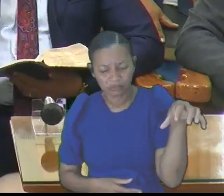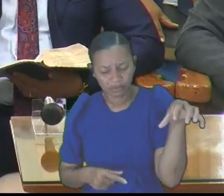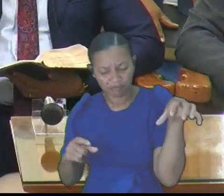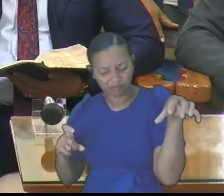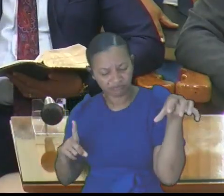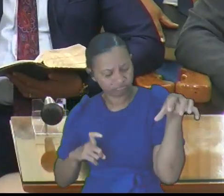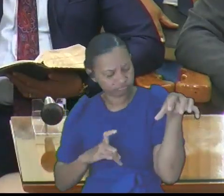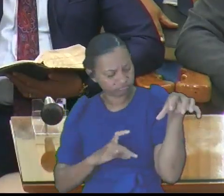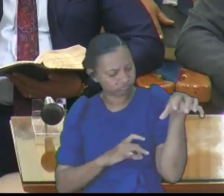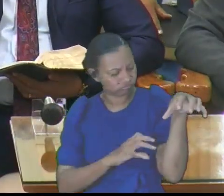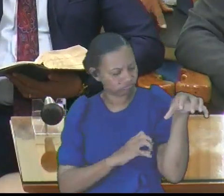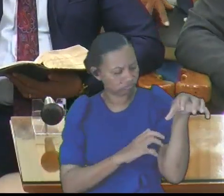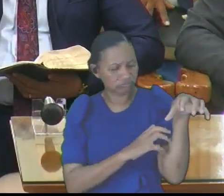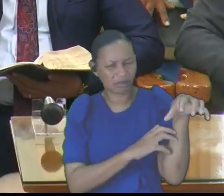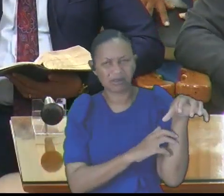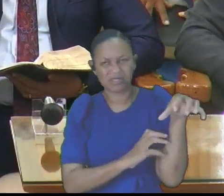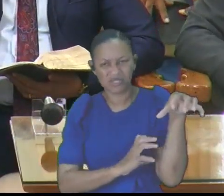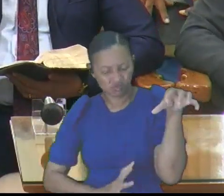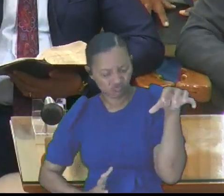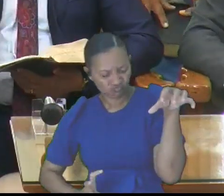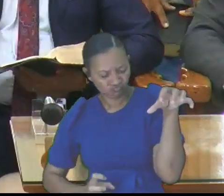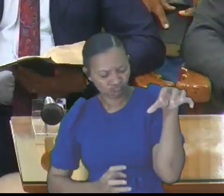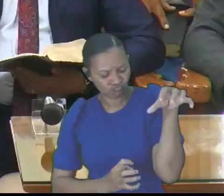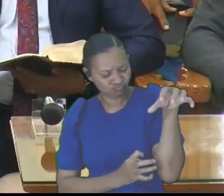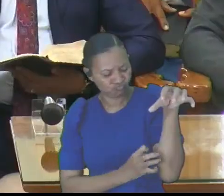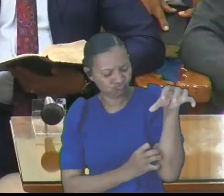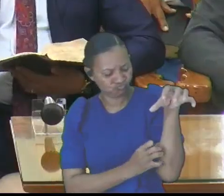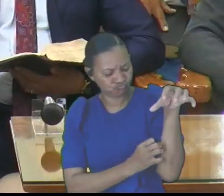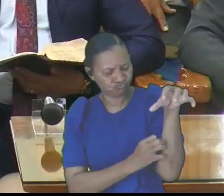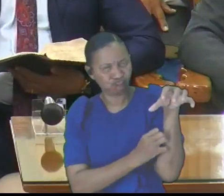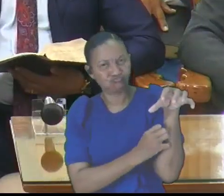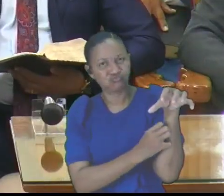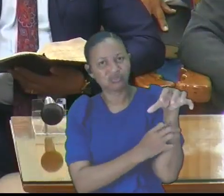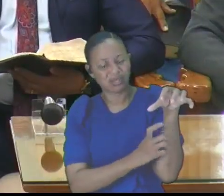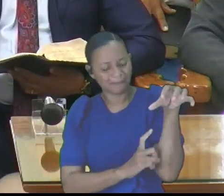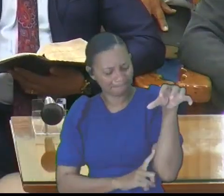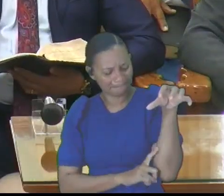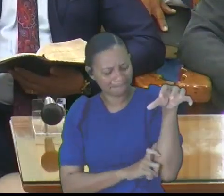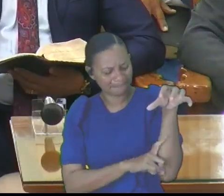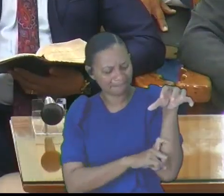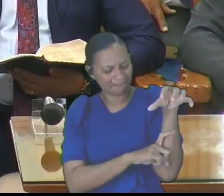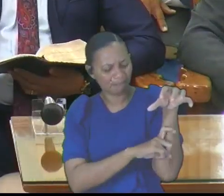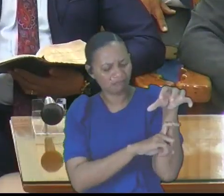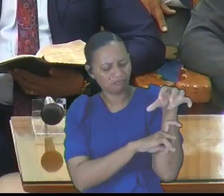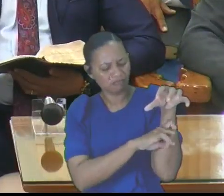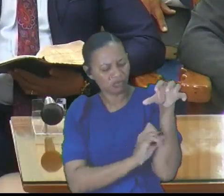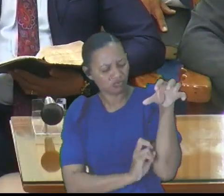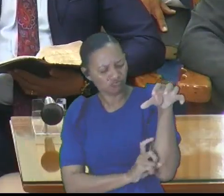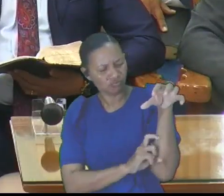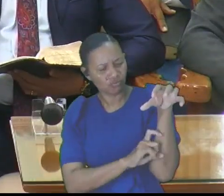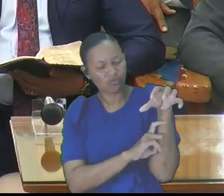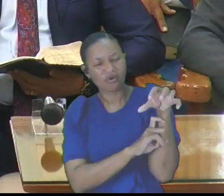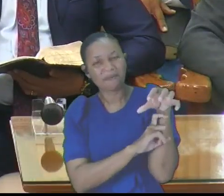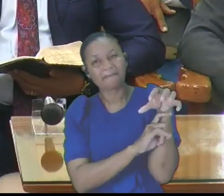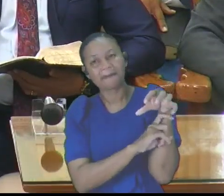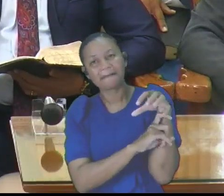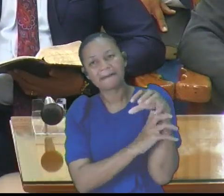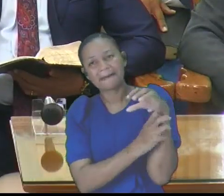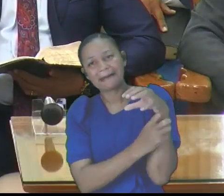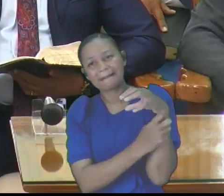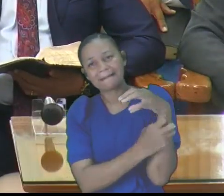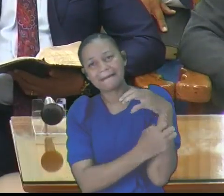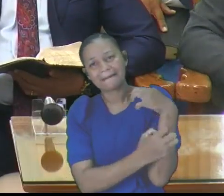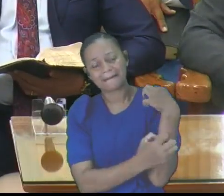indesejados, os agentes destruidores, os vírus, eu não sei, bactérias, eu não sei o que, vão invadir a árvore e vão